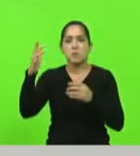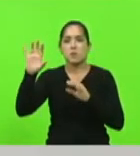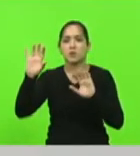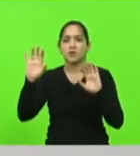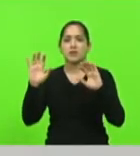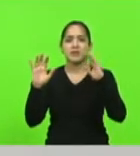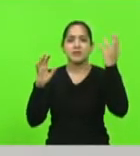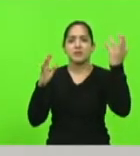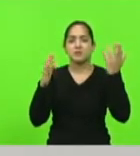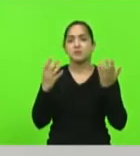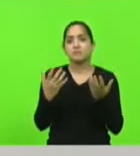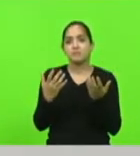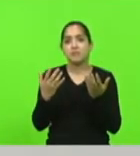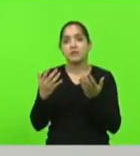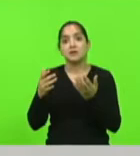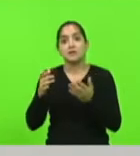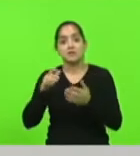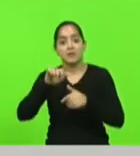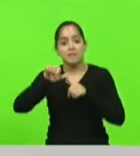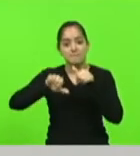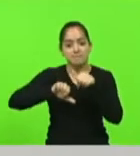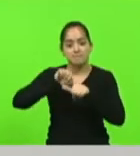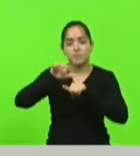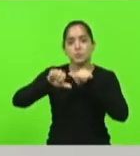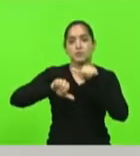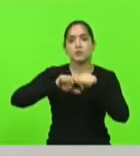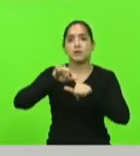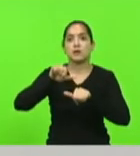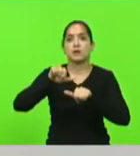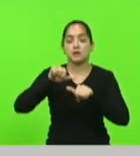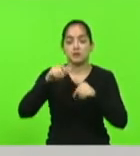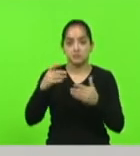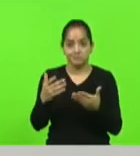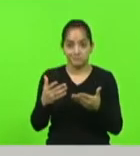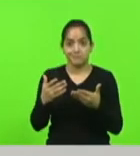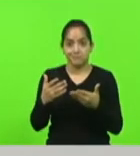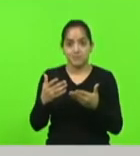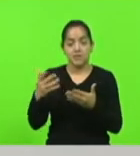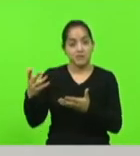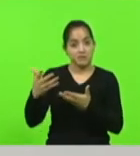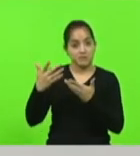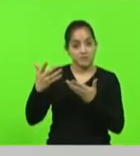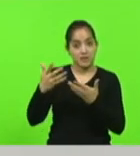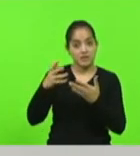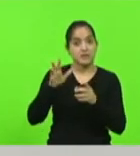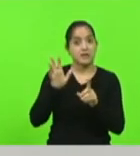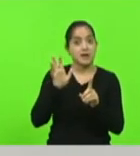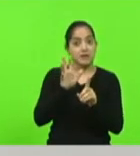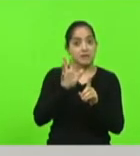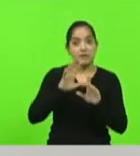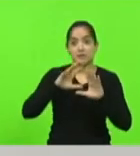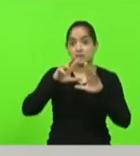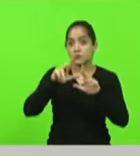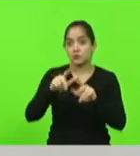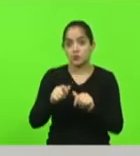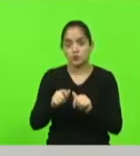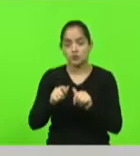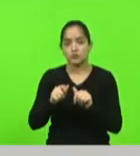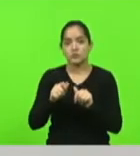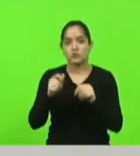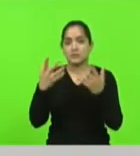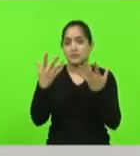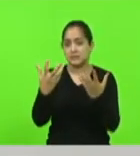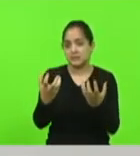vai sofrer de alterações nos próximos anos e diretamente vai nos afetar aqui em Santa Catarina por conta das